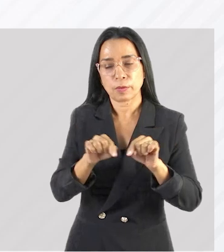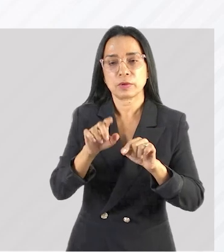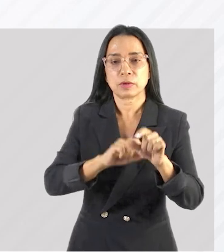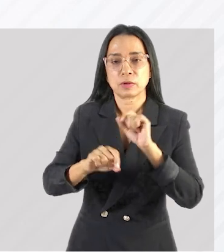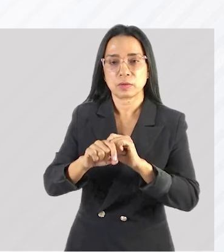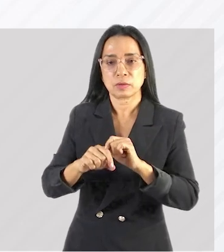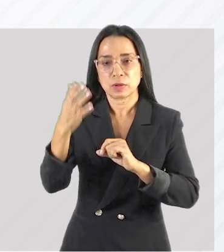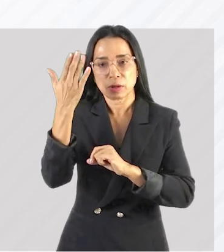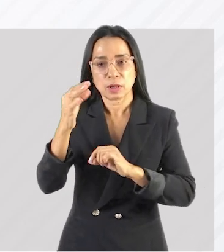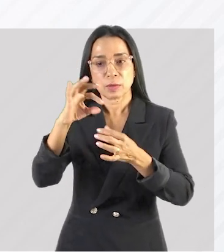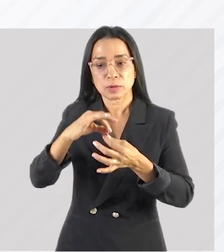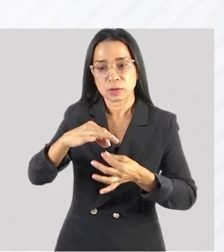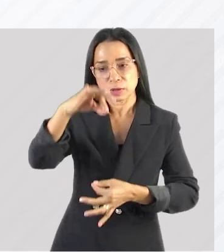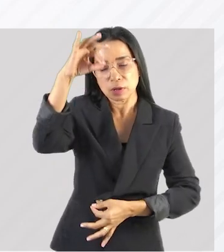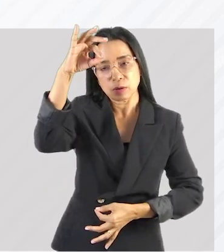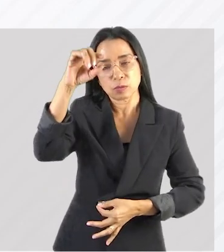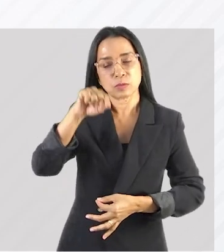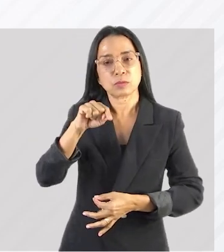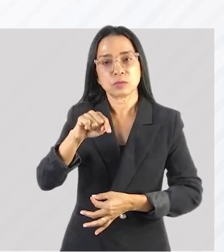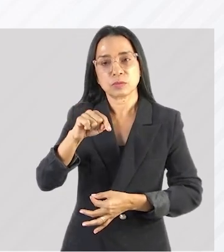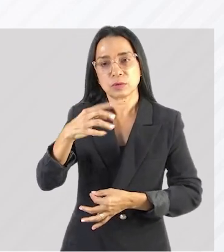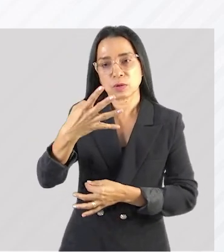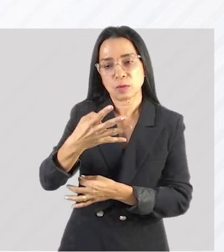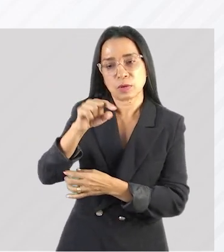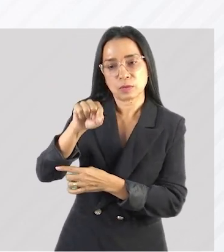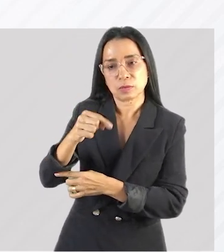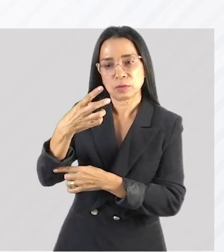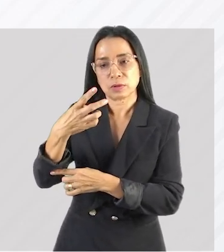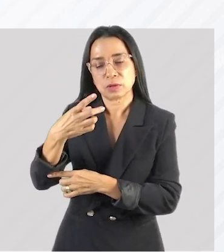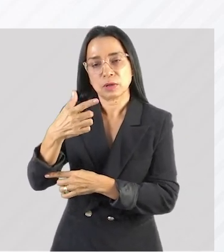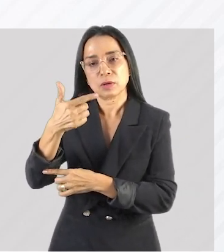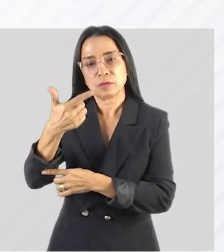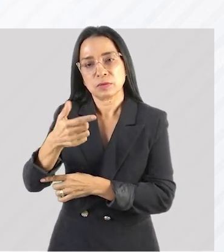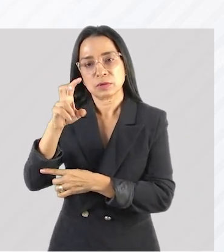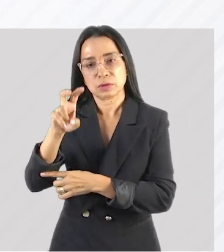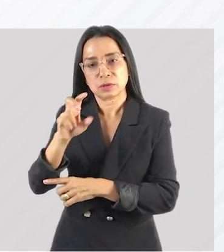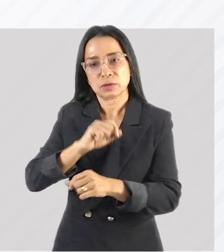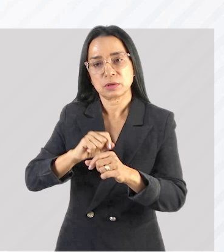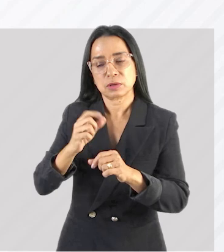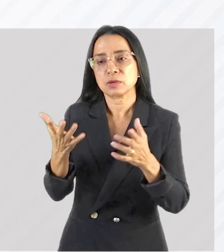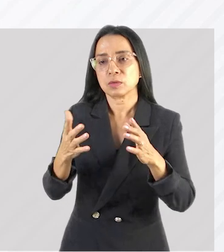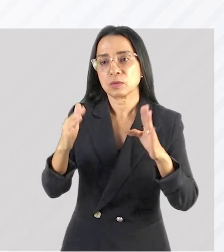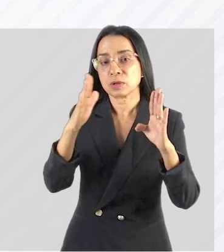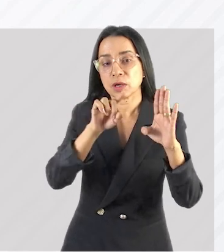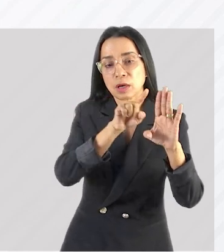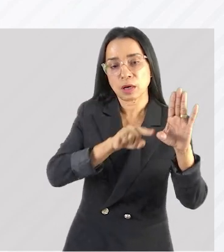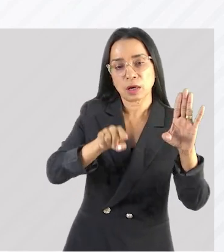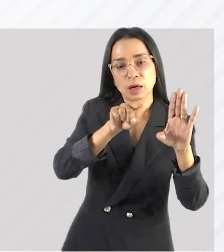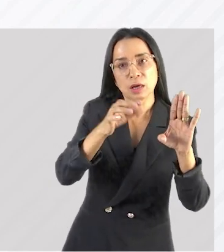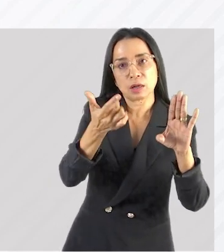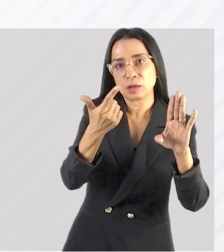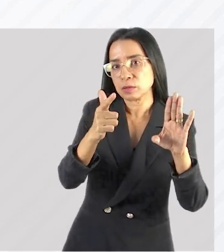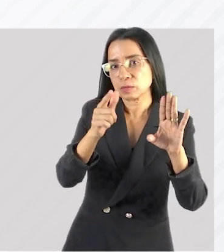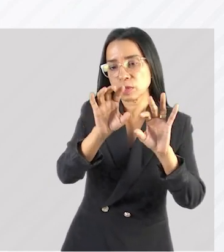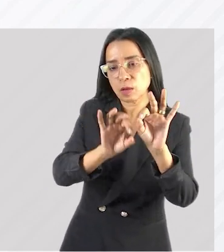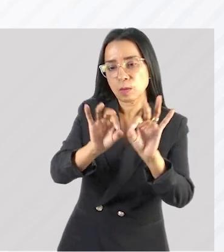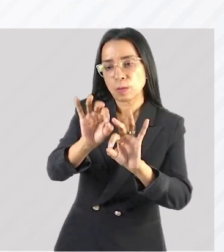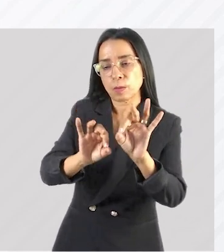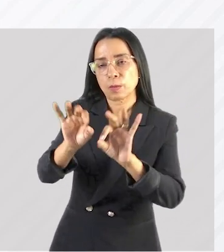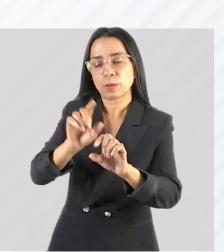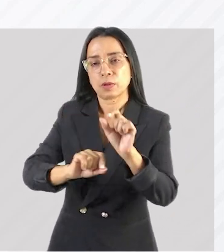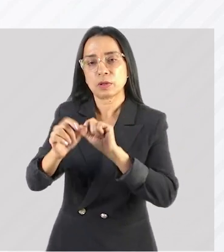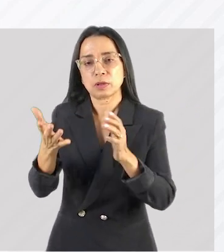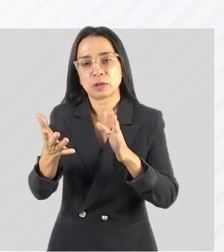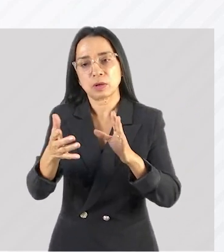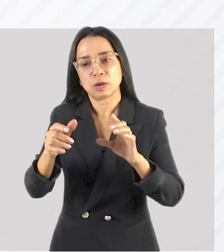Sabe-se que a altura do triângulo mede 4,25 e que a área da porta não receberá decoração. A